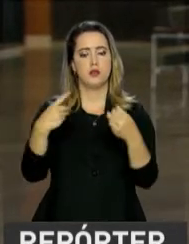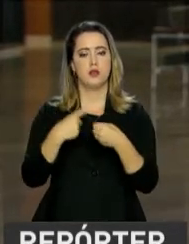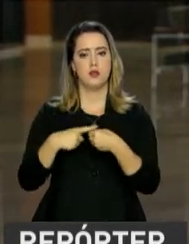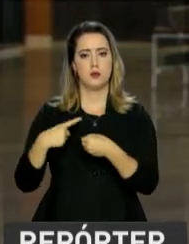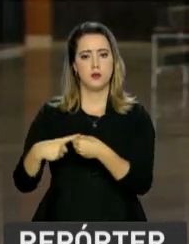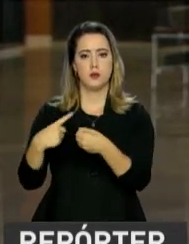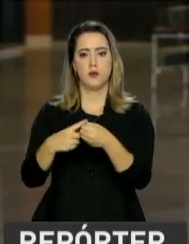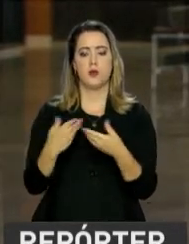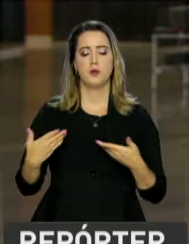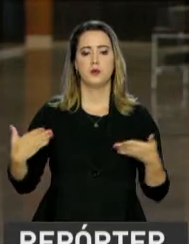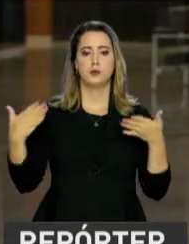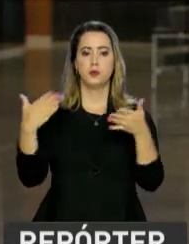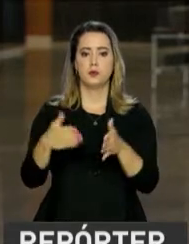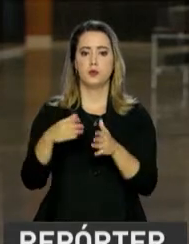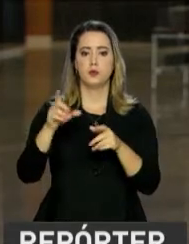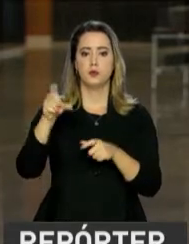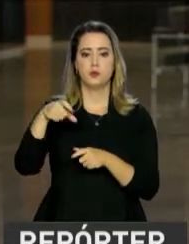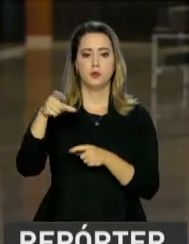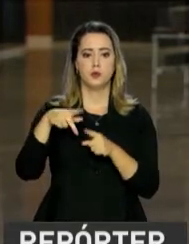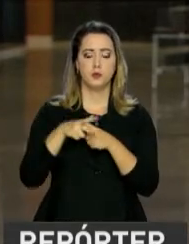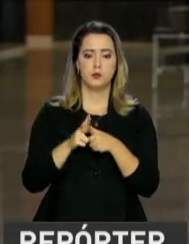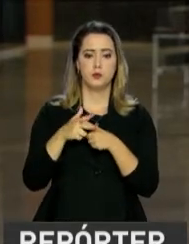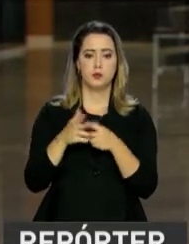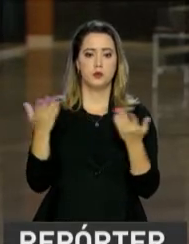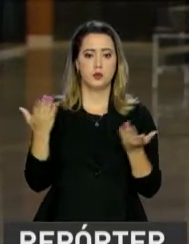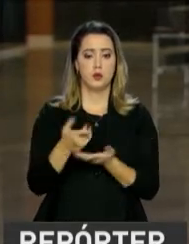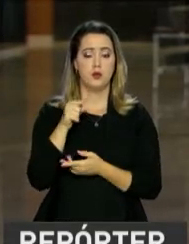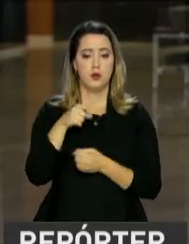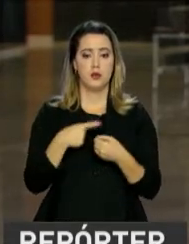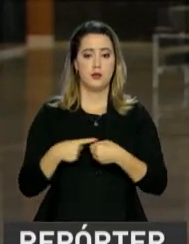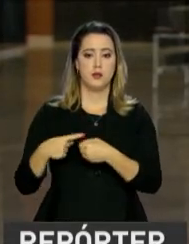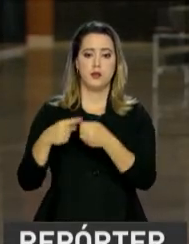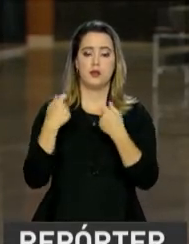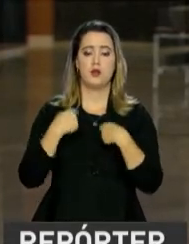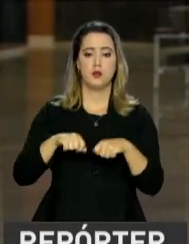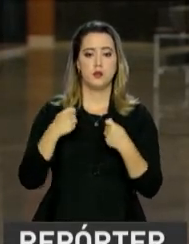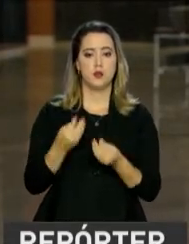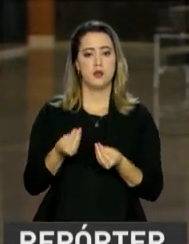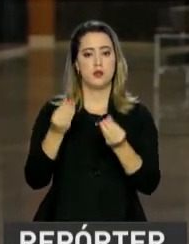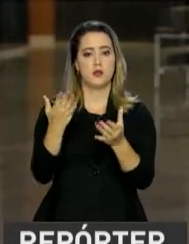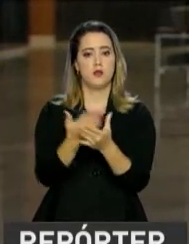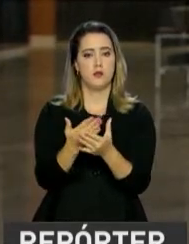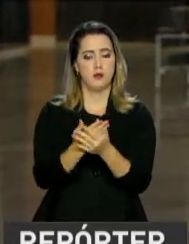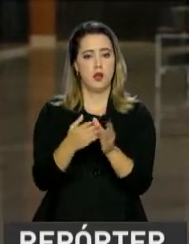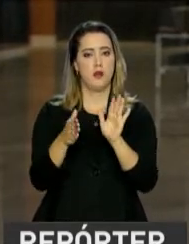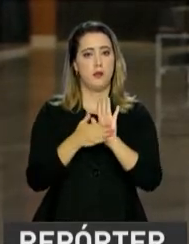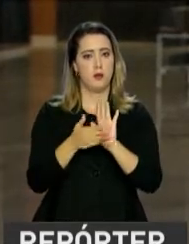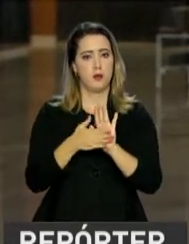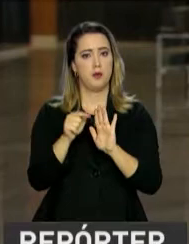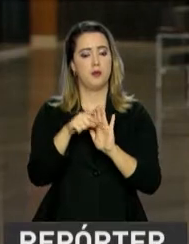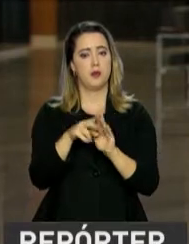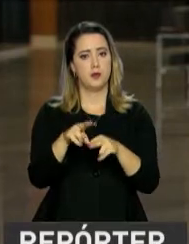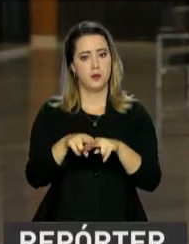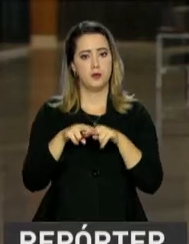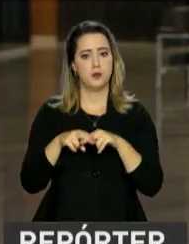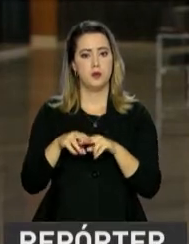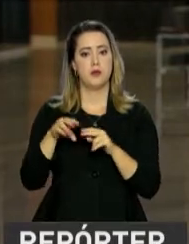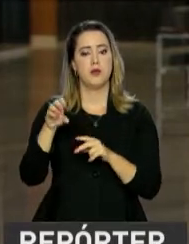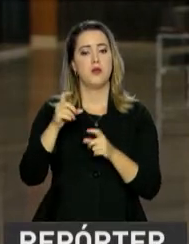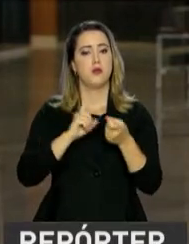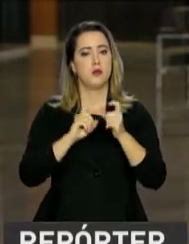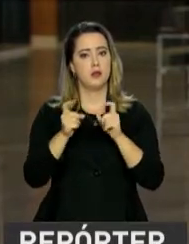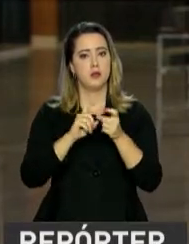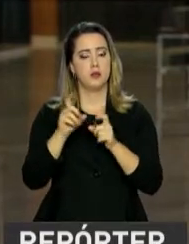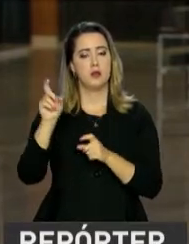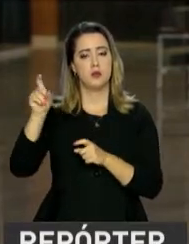para participar do cartão reforma agora esses municípios vão ter de enviar propostas por meio do sistema de gestão do